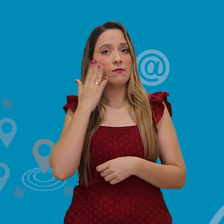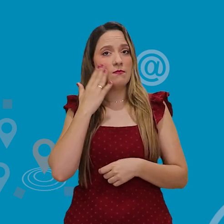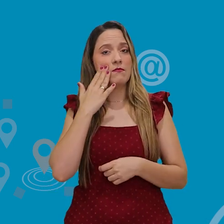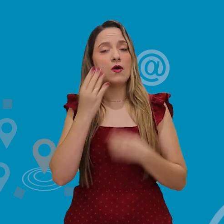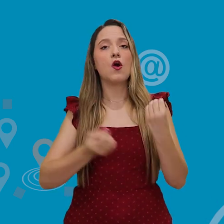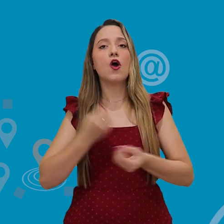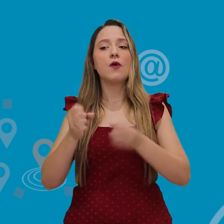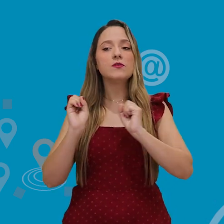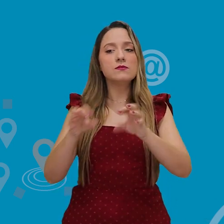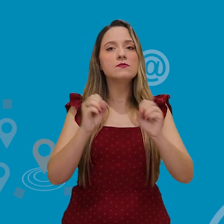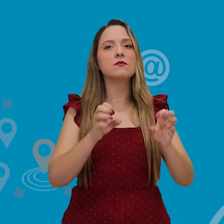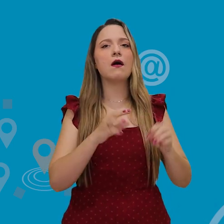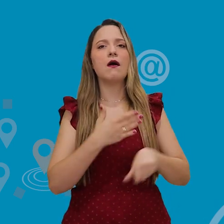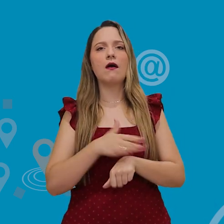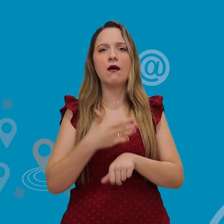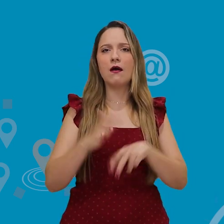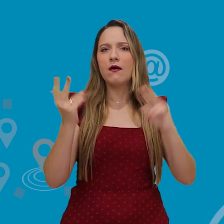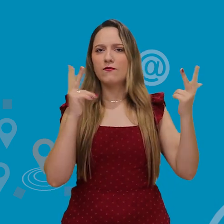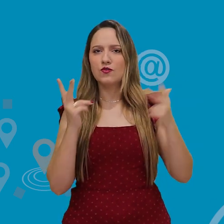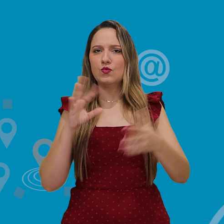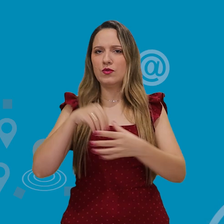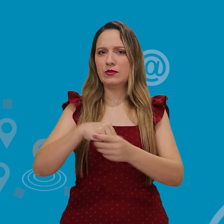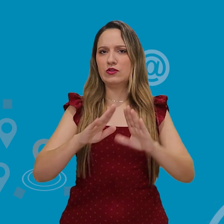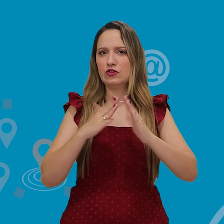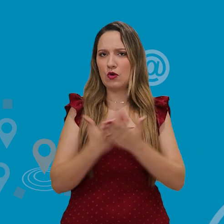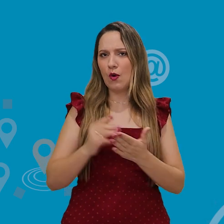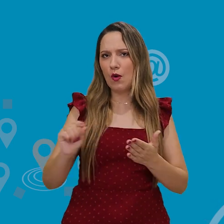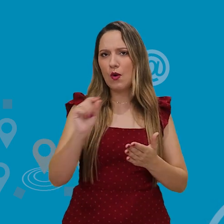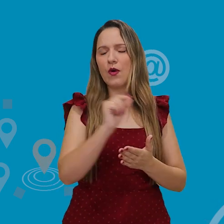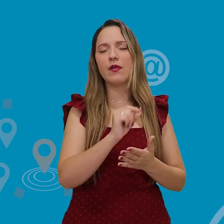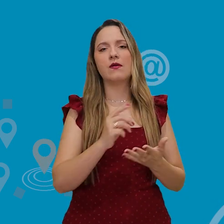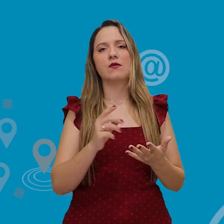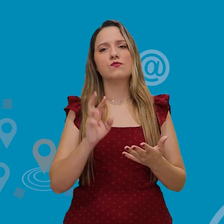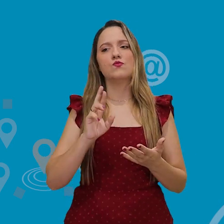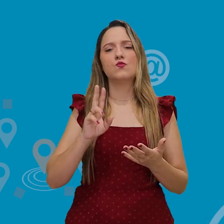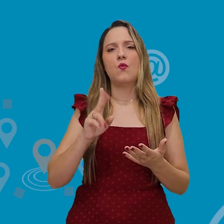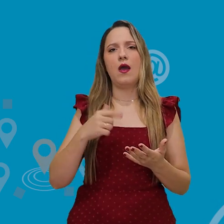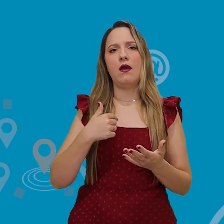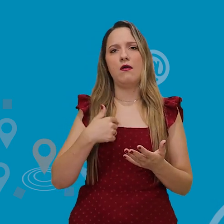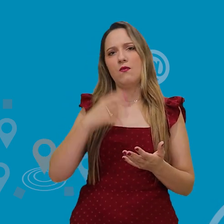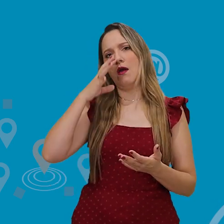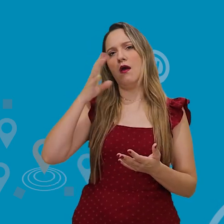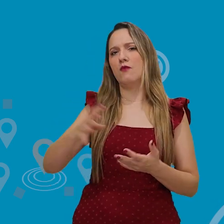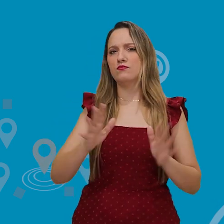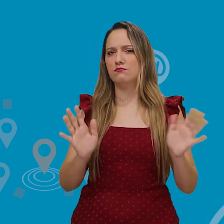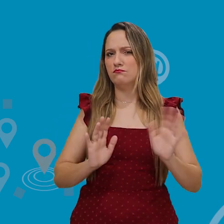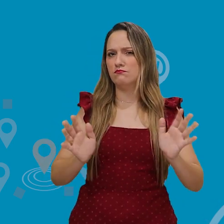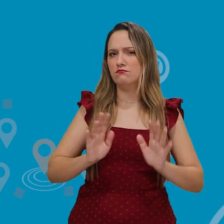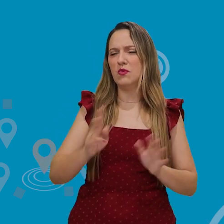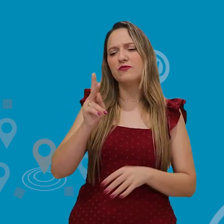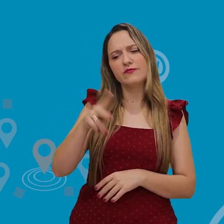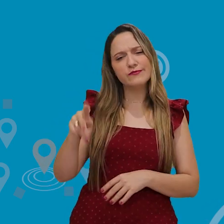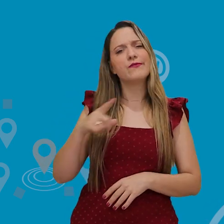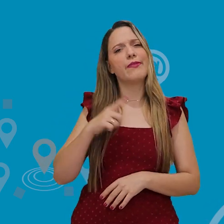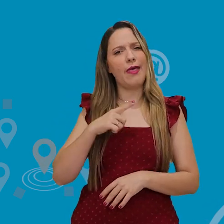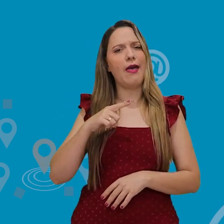das práticas de aventura dentro da escola, e aqui no sentido não de culpabilizar, né, o